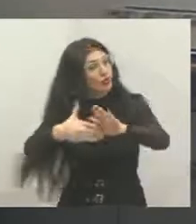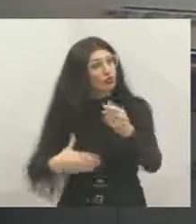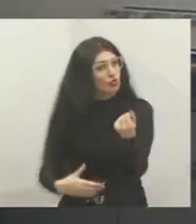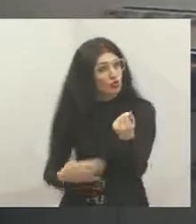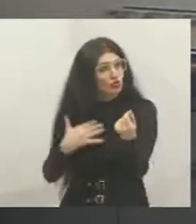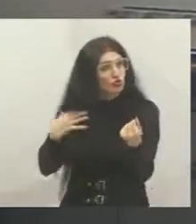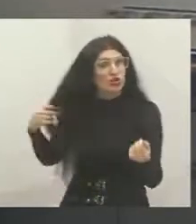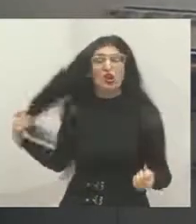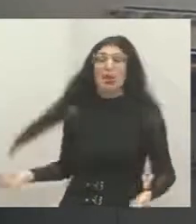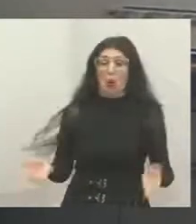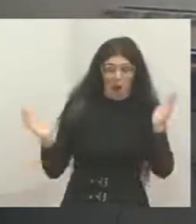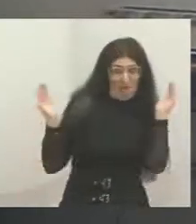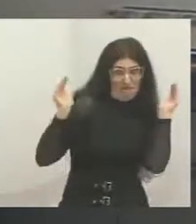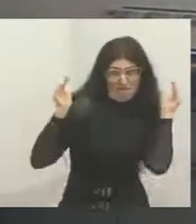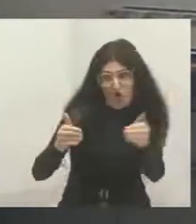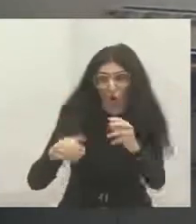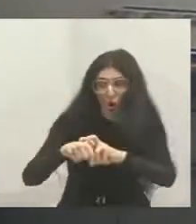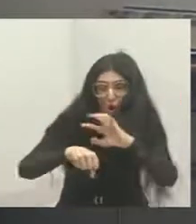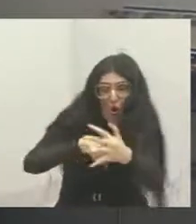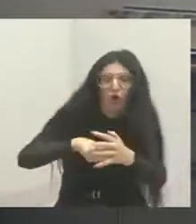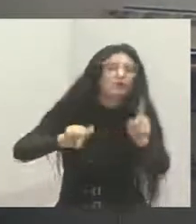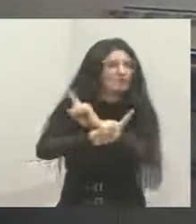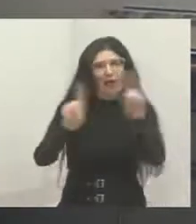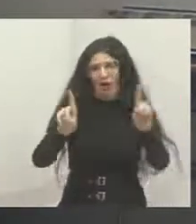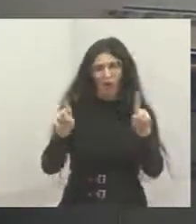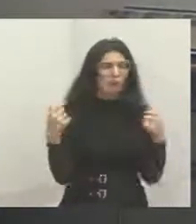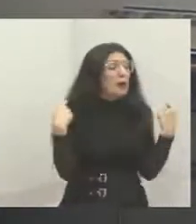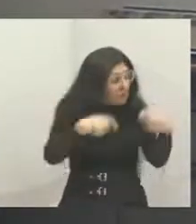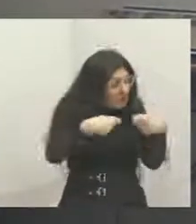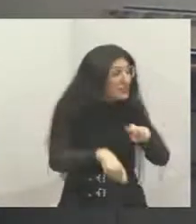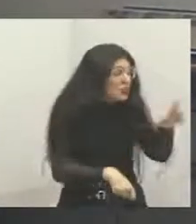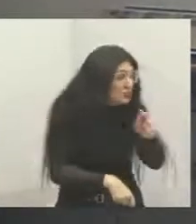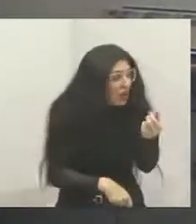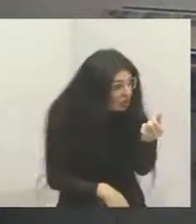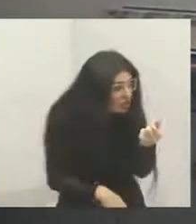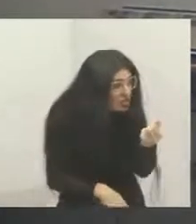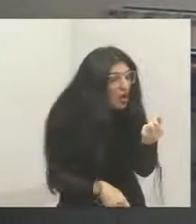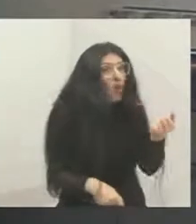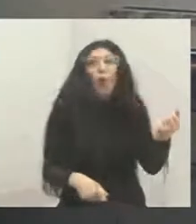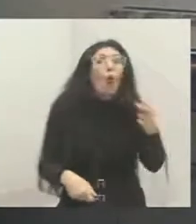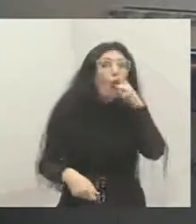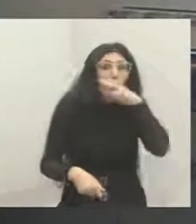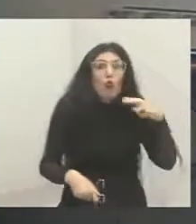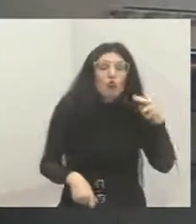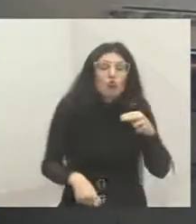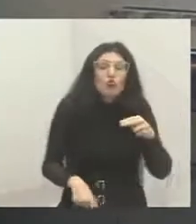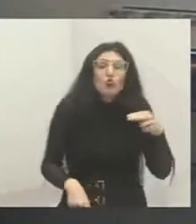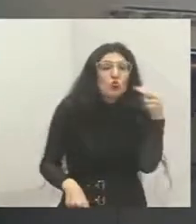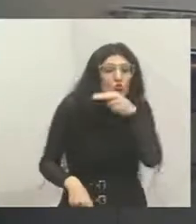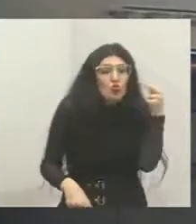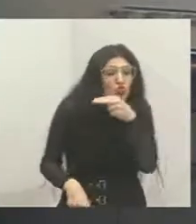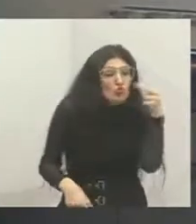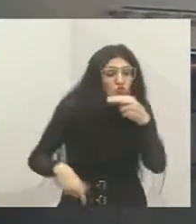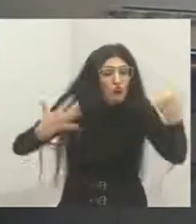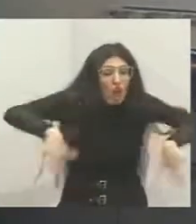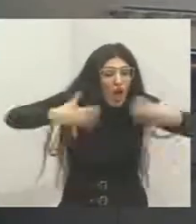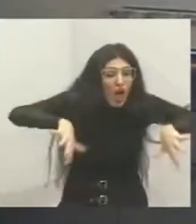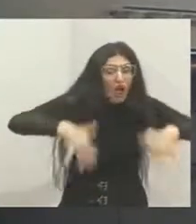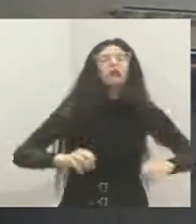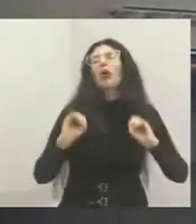com o Covid. Se nós entrarmos no site da prefeitura, vai aparecer lá um site lá da